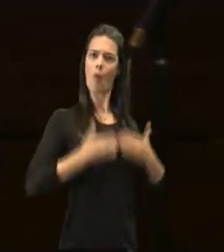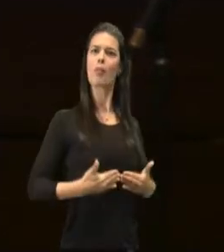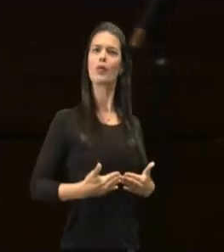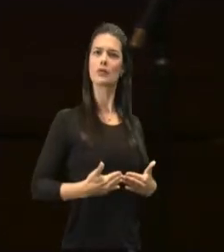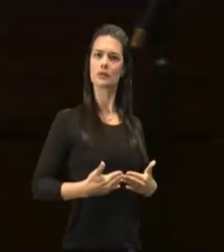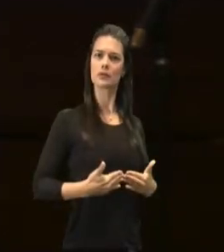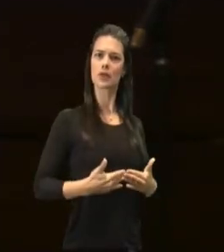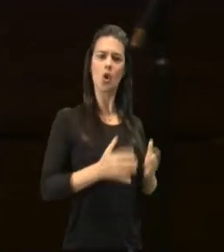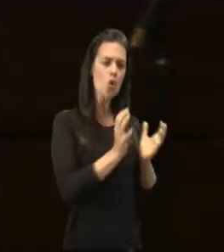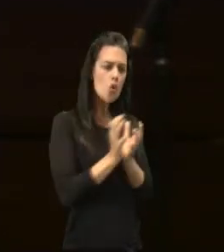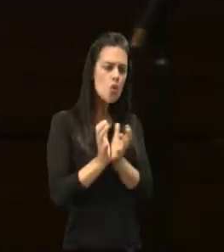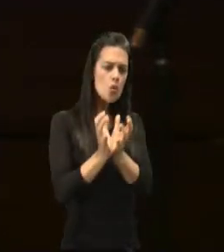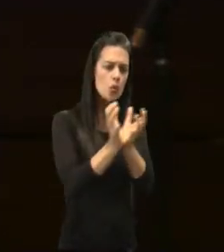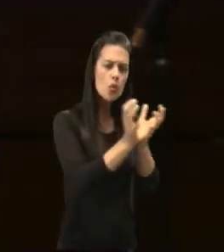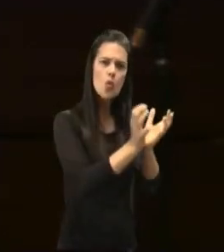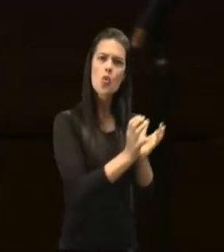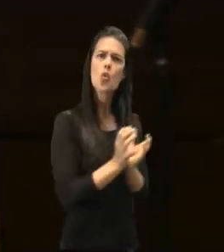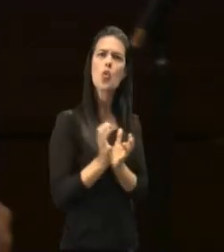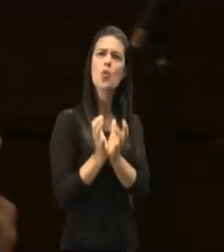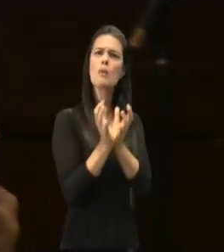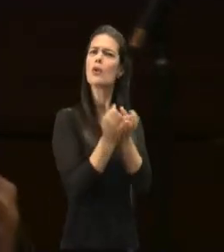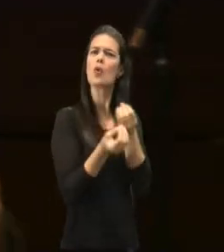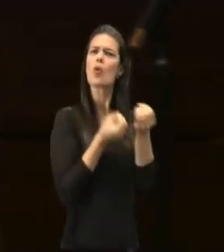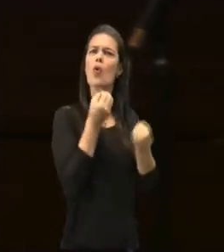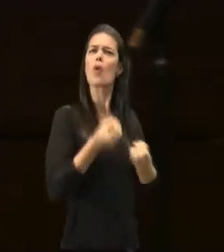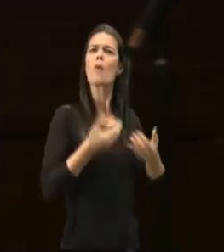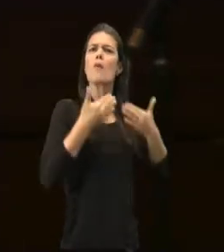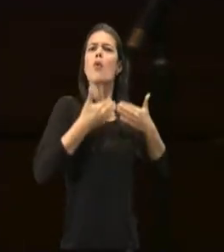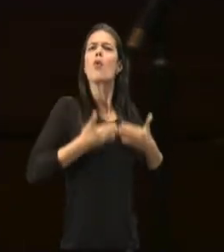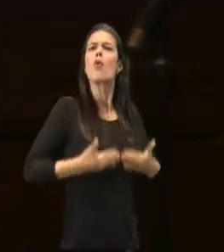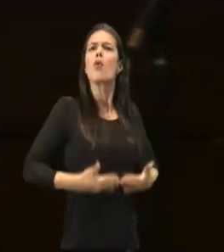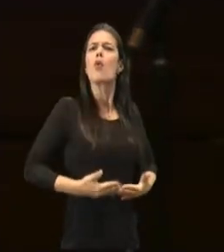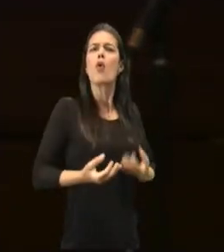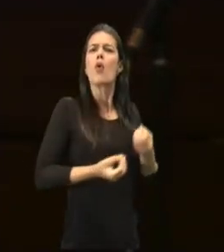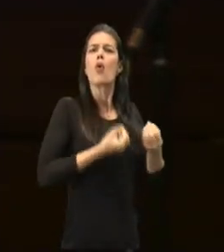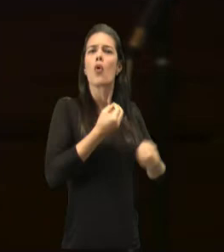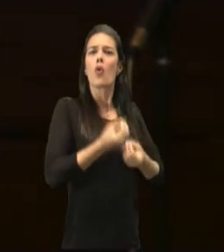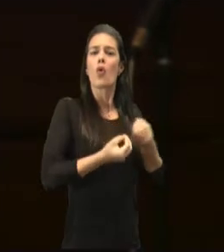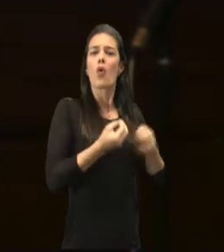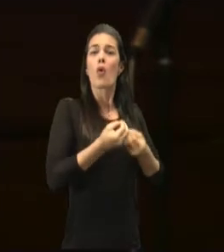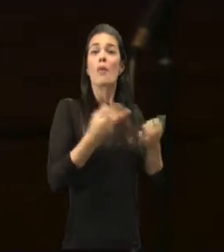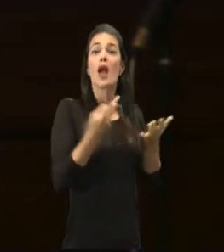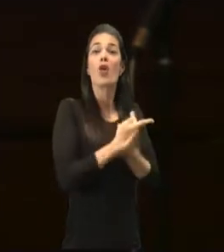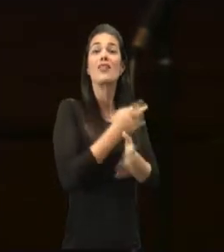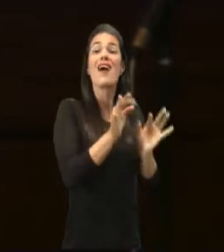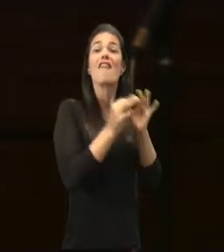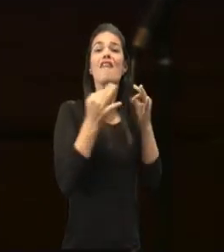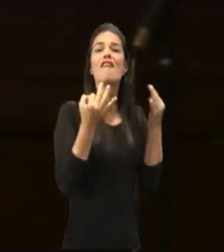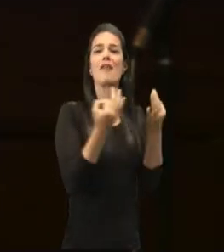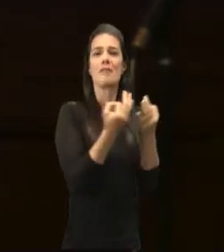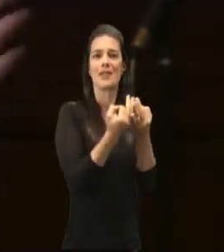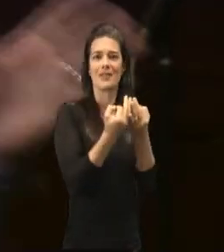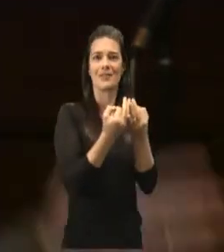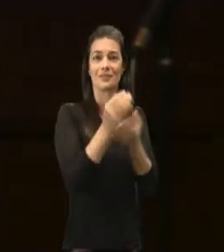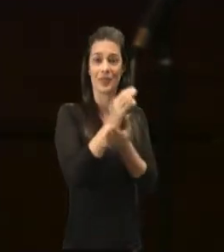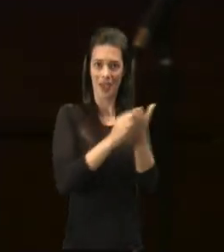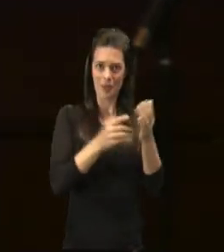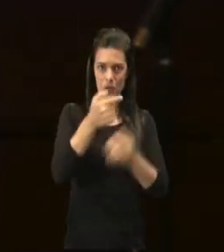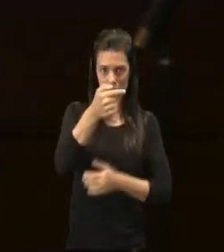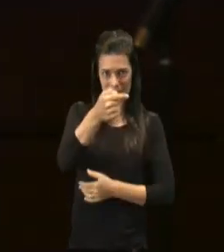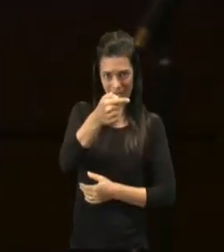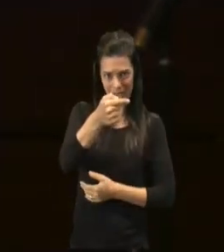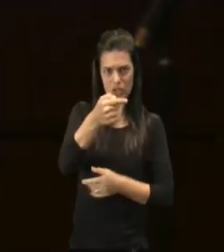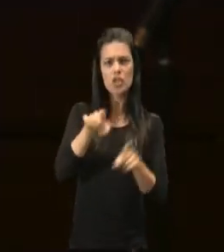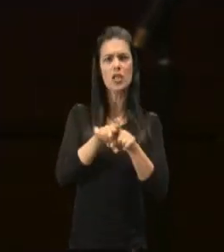aquelas tribos, as clãs, todas aquelas pessoas que teriam envolvimento familiar. O capítulo 7 de Deuteronômio, como também o